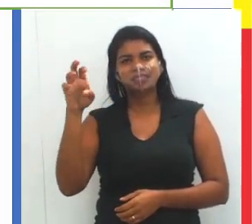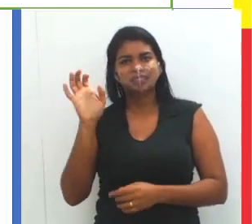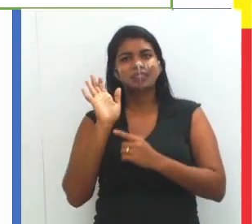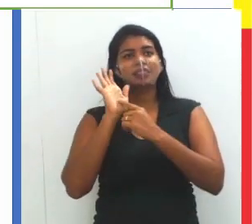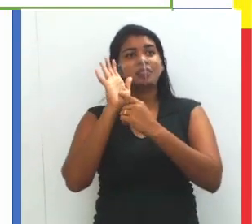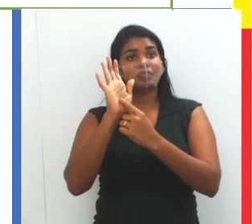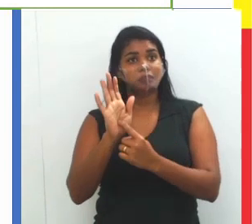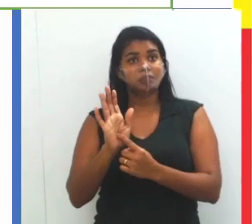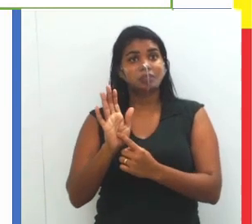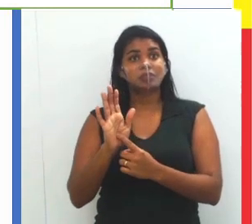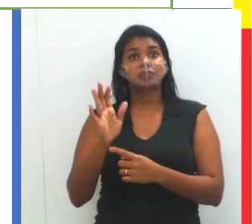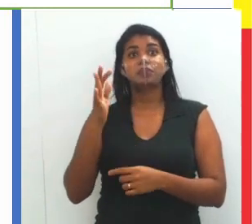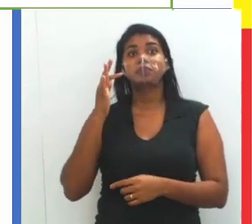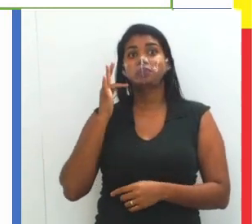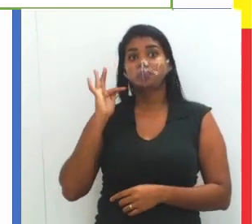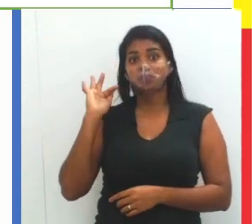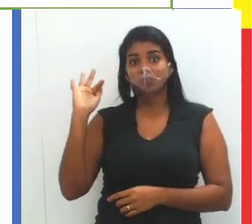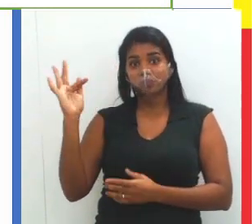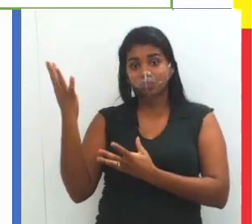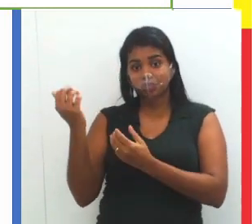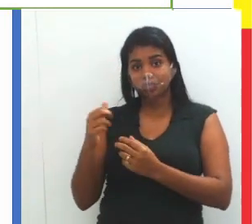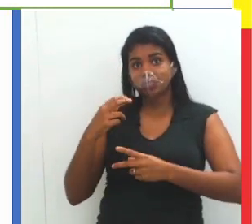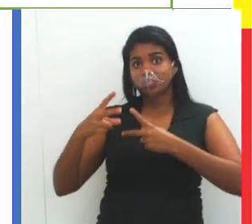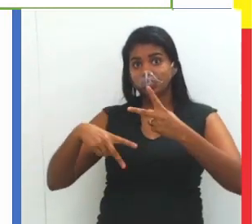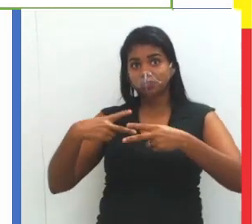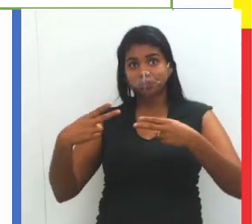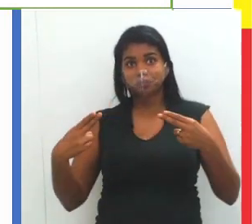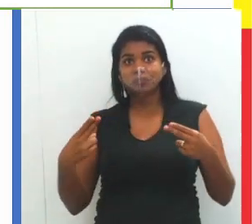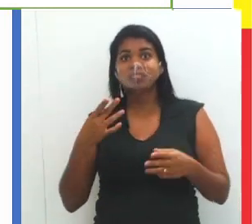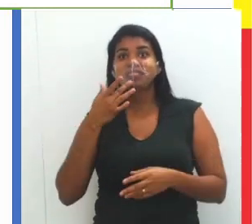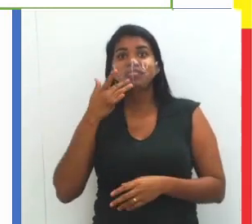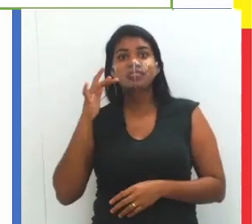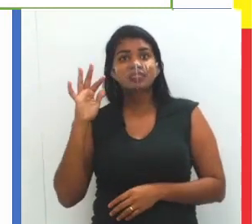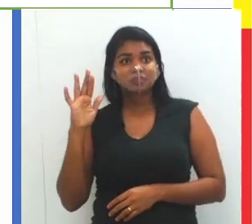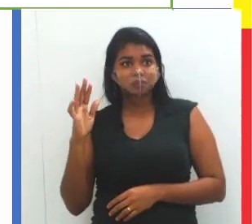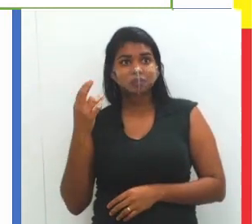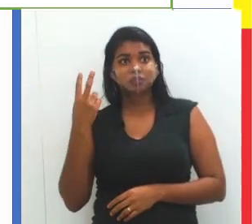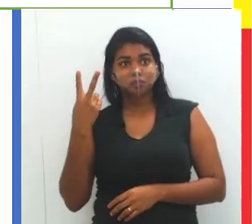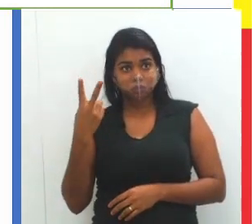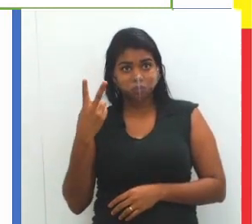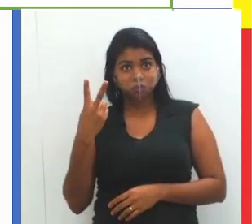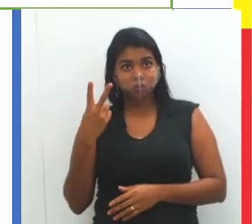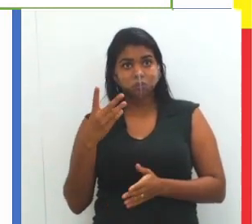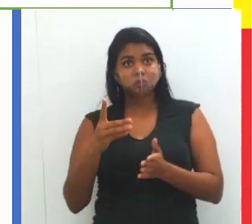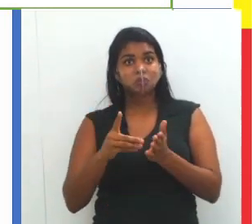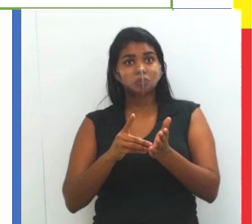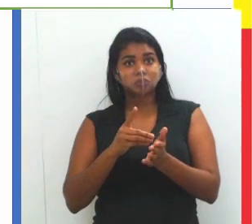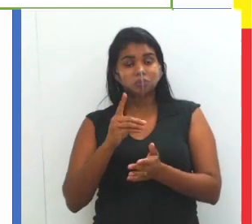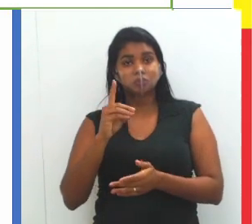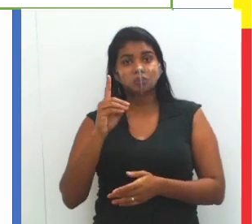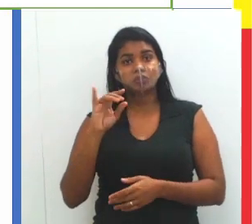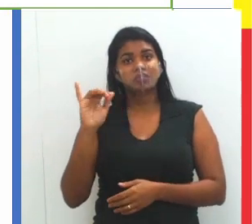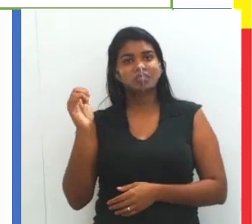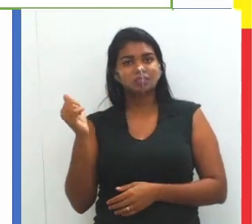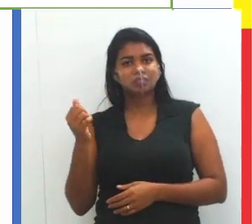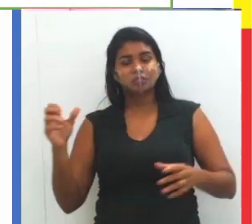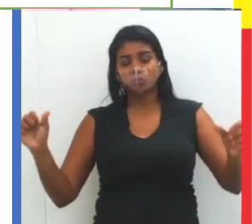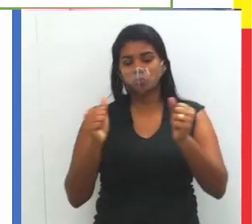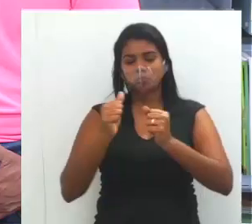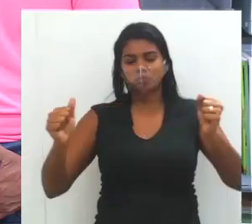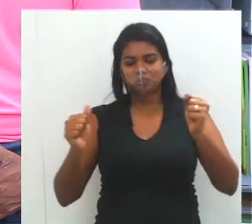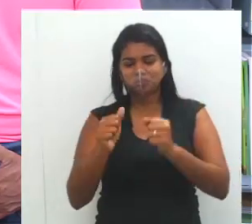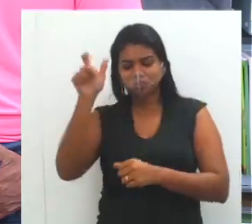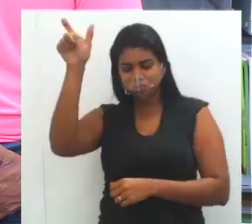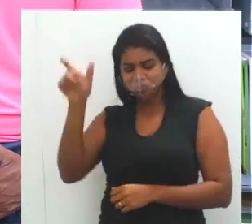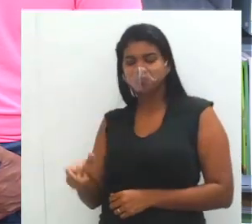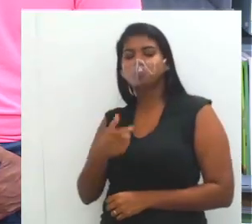se apresentou em Paris, recebeu o prêmio Níper de Ouro e 2 discos de ouro com o Sanfoneiro Macho.